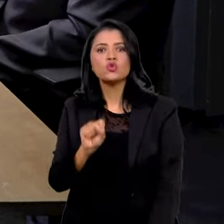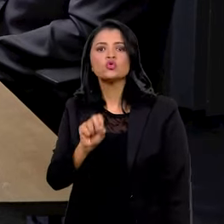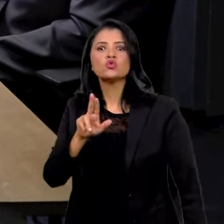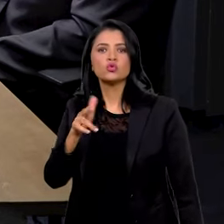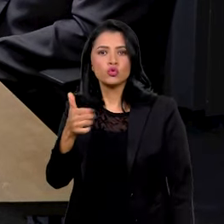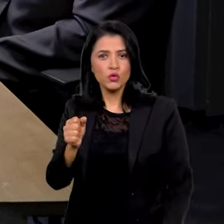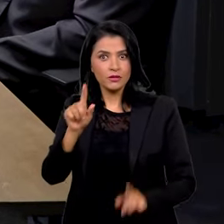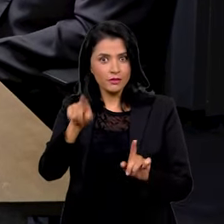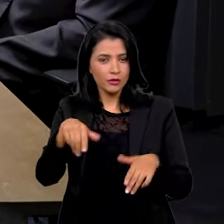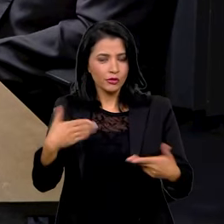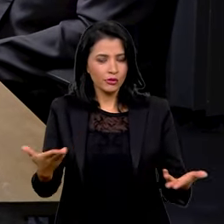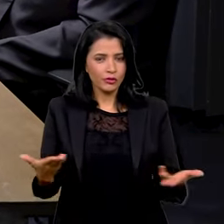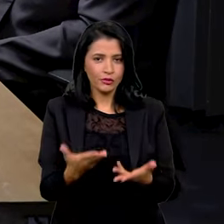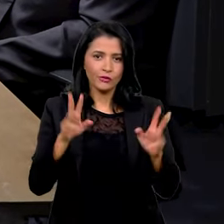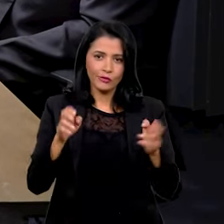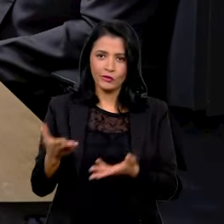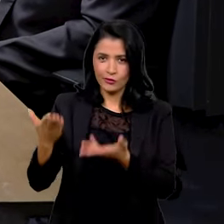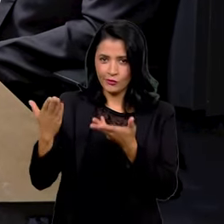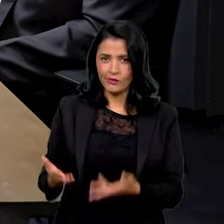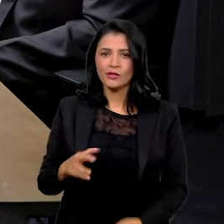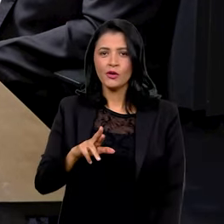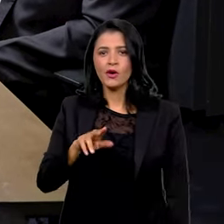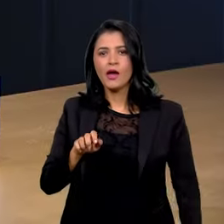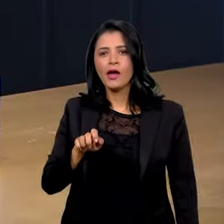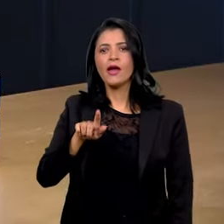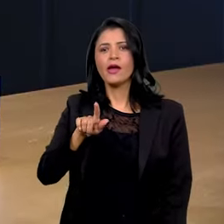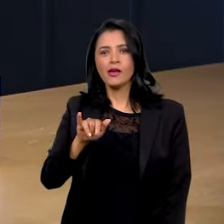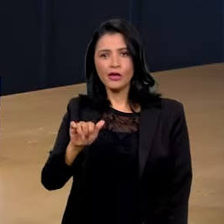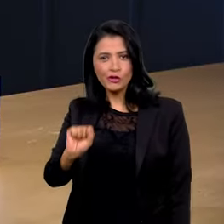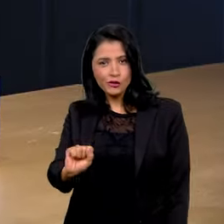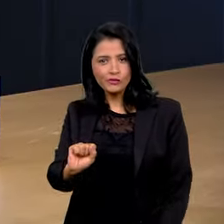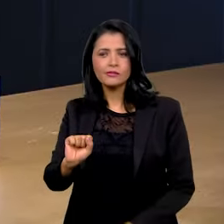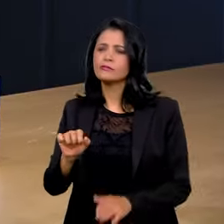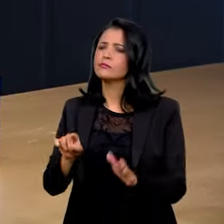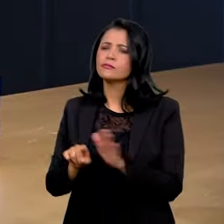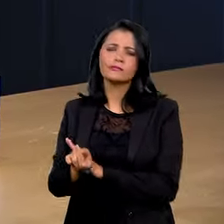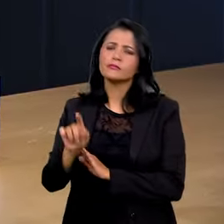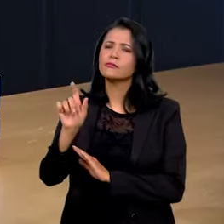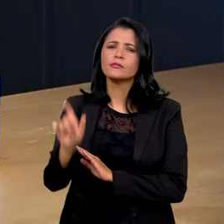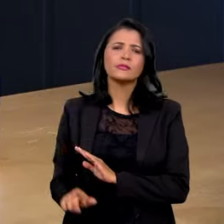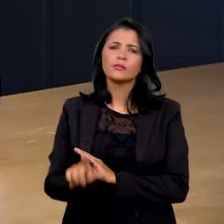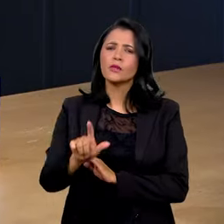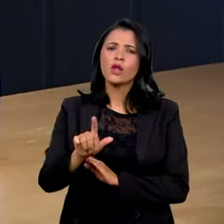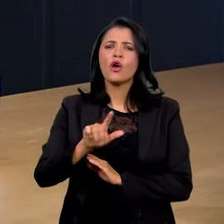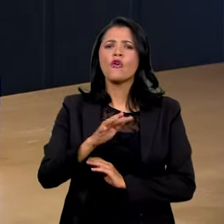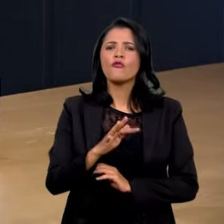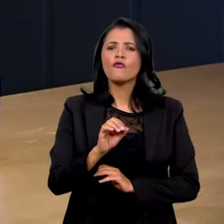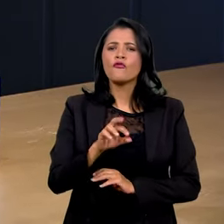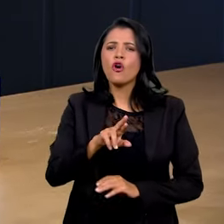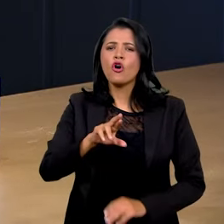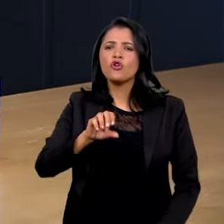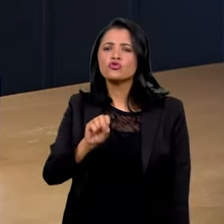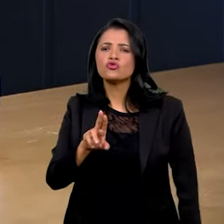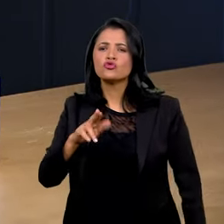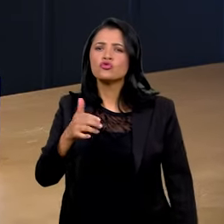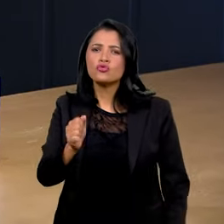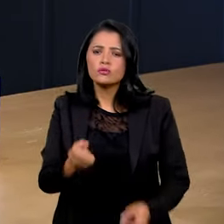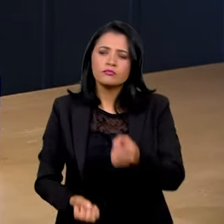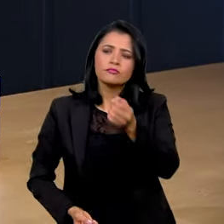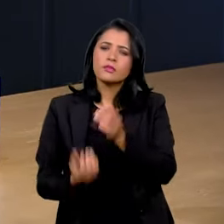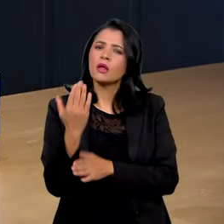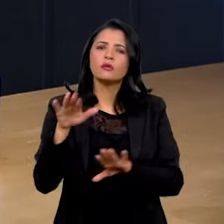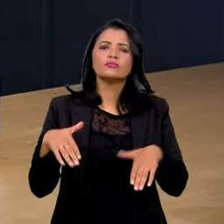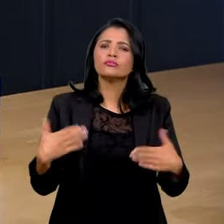e é sobre ele que a gente conversa hoje com o Régis Régis eh quando o forsas foi criado né E